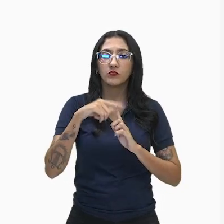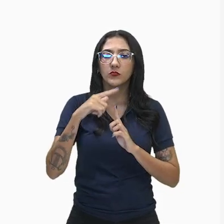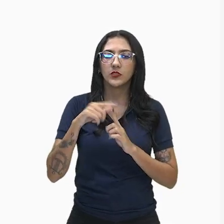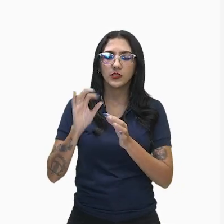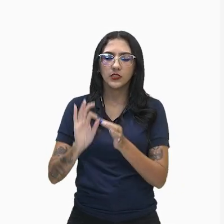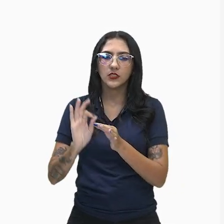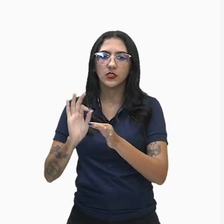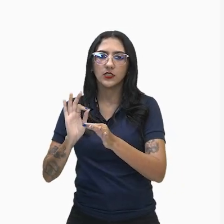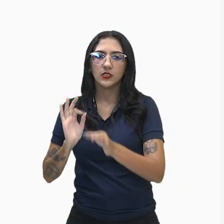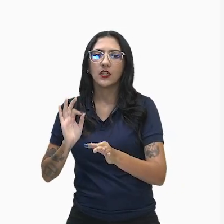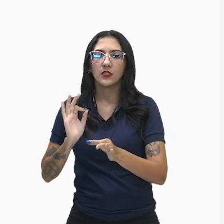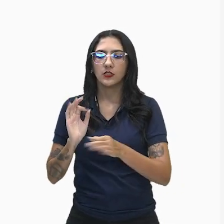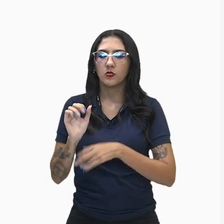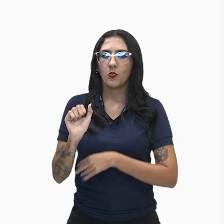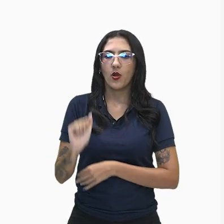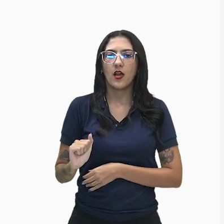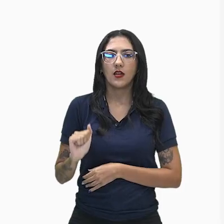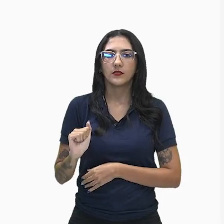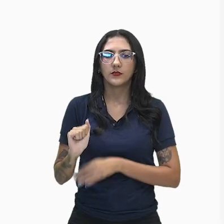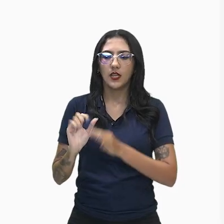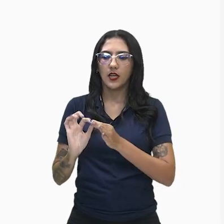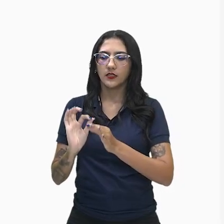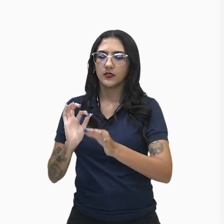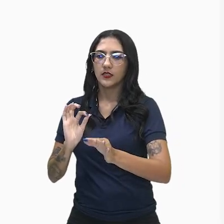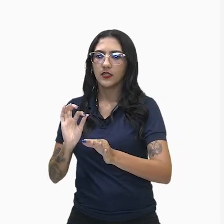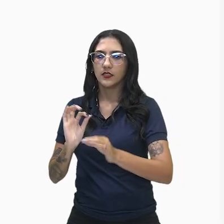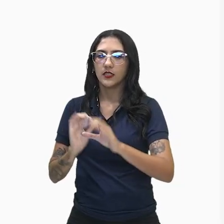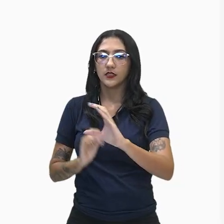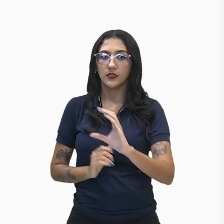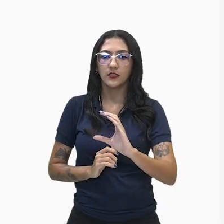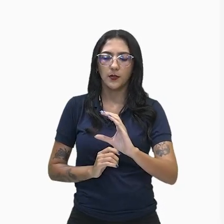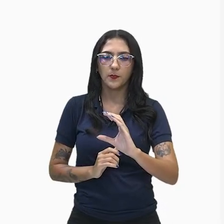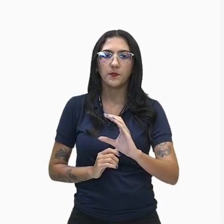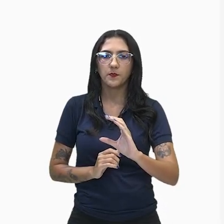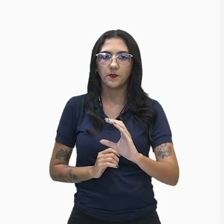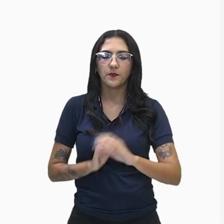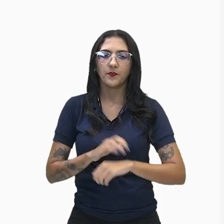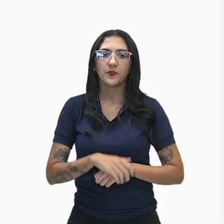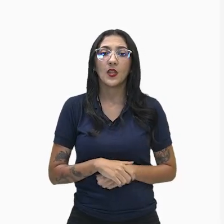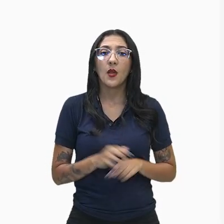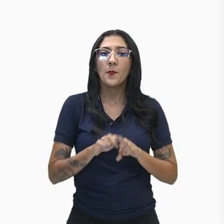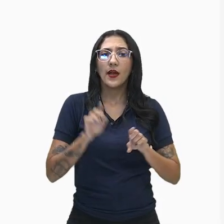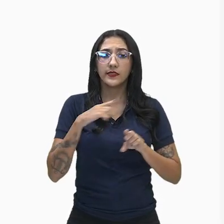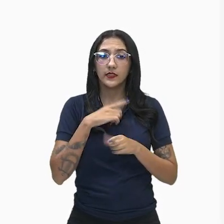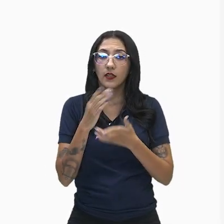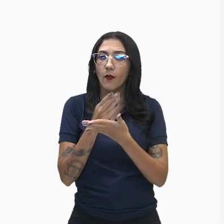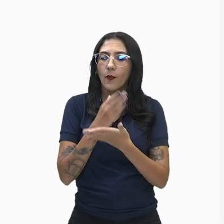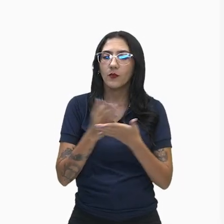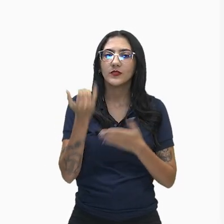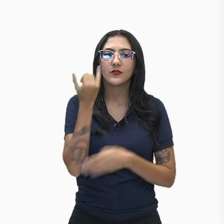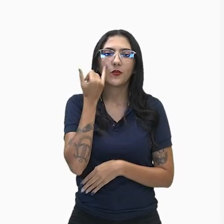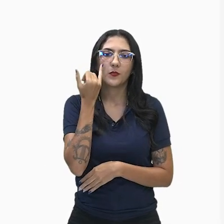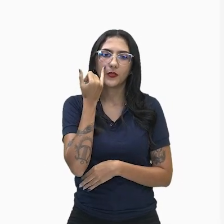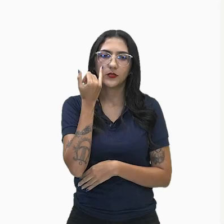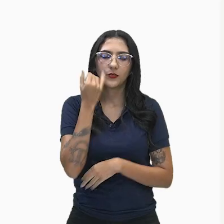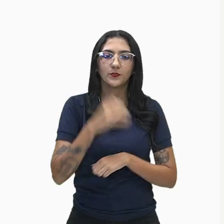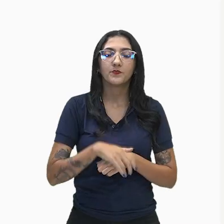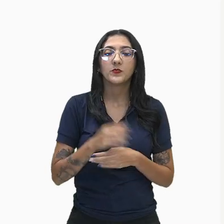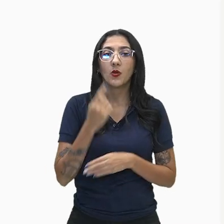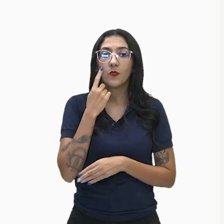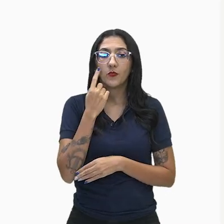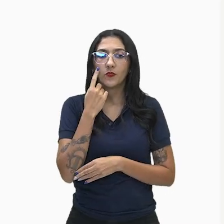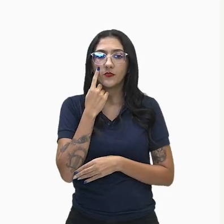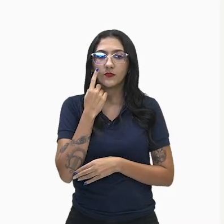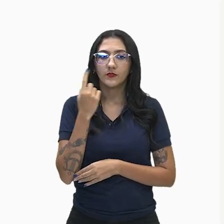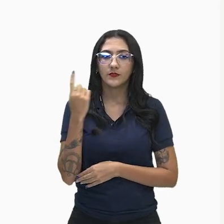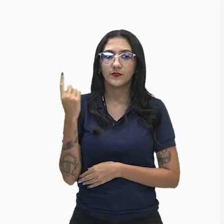cidade A até a cidade C, certo? Mas ele deu algumas informações. Ele disse, olha, essa distância aqui, ó, mede